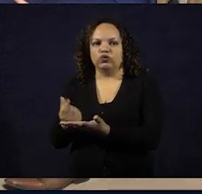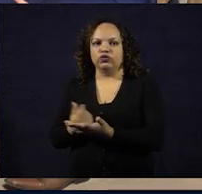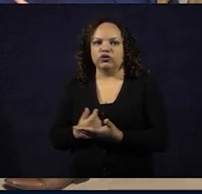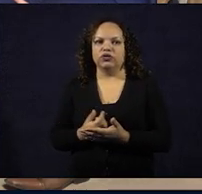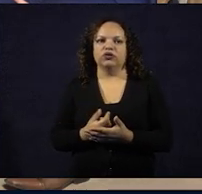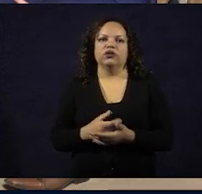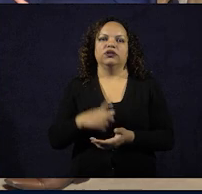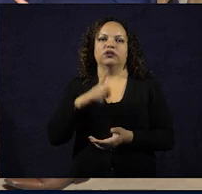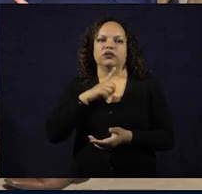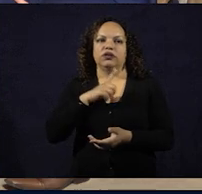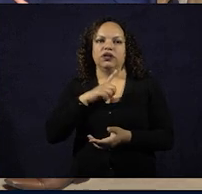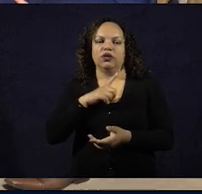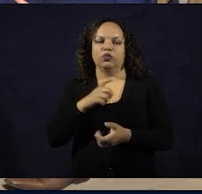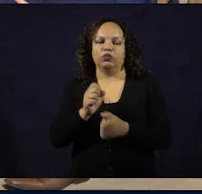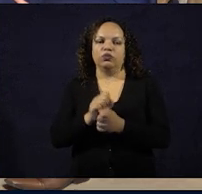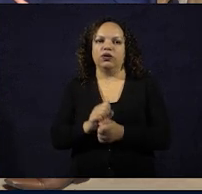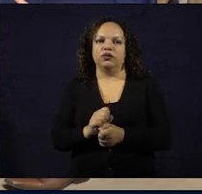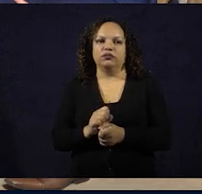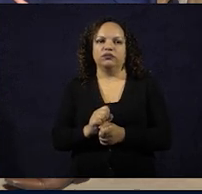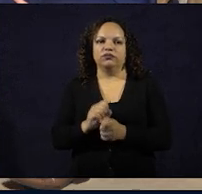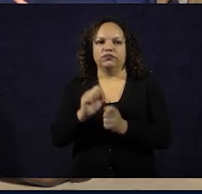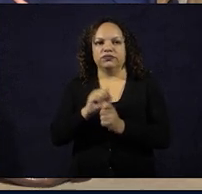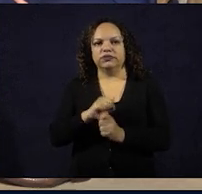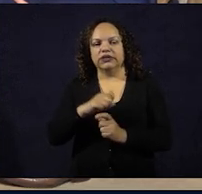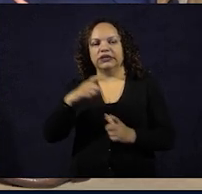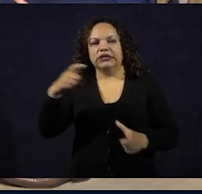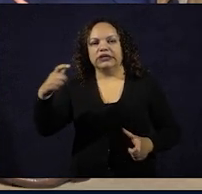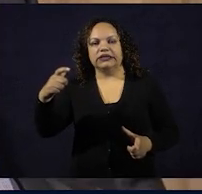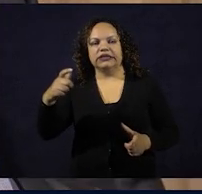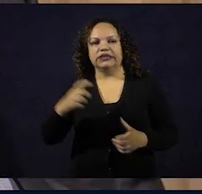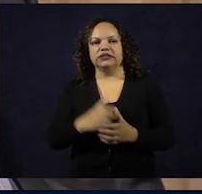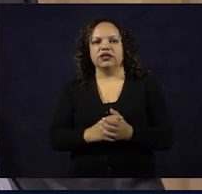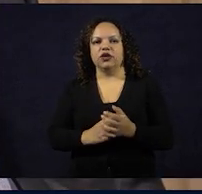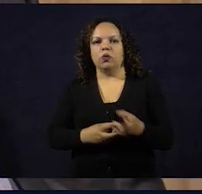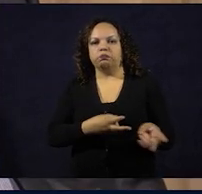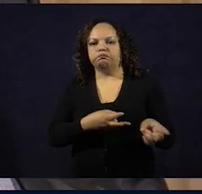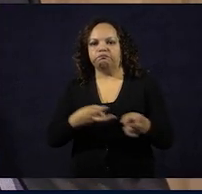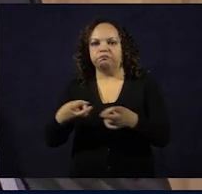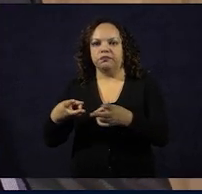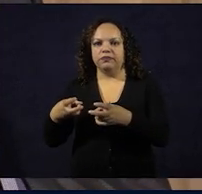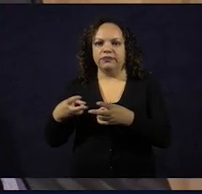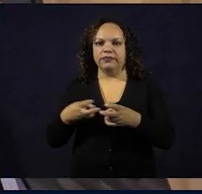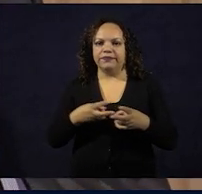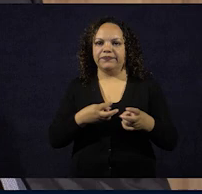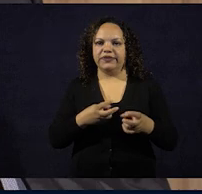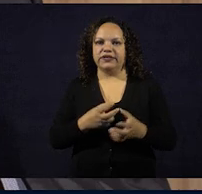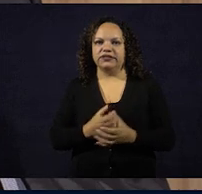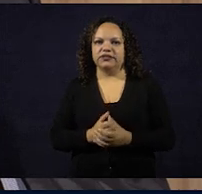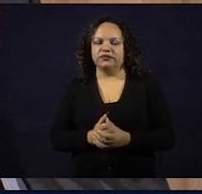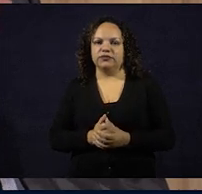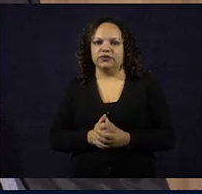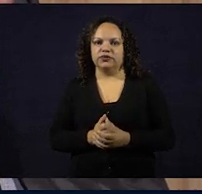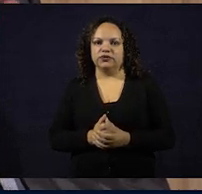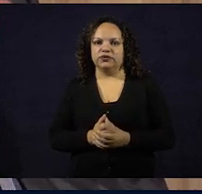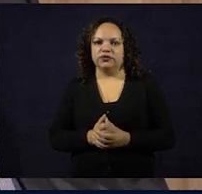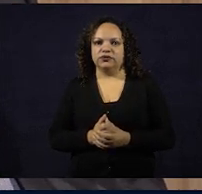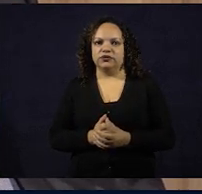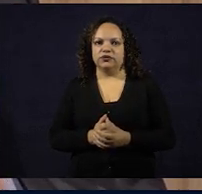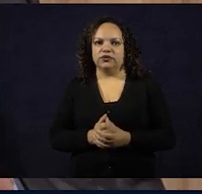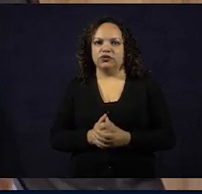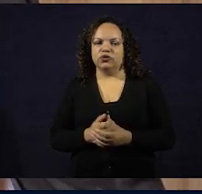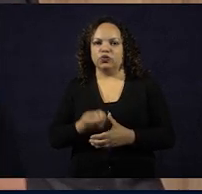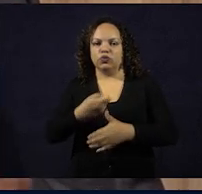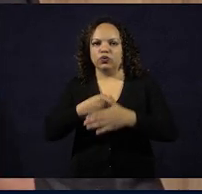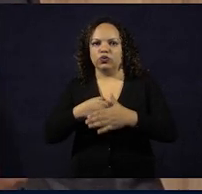tendência muito grande e eu vejo assim não só do